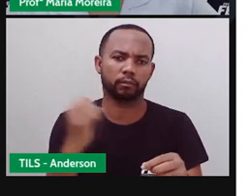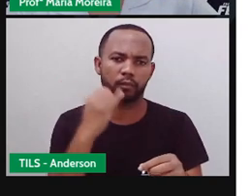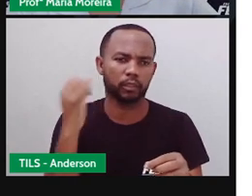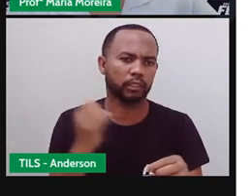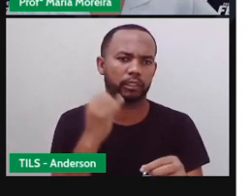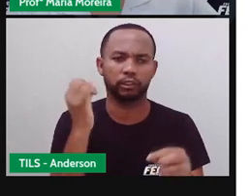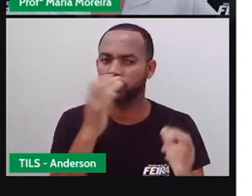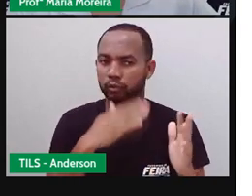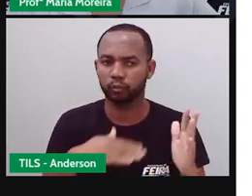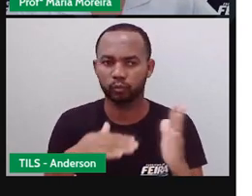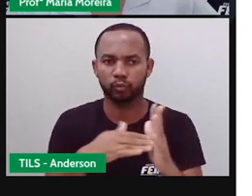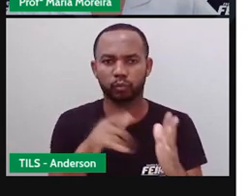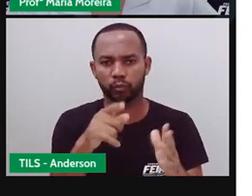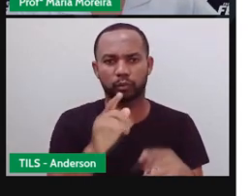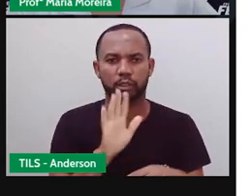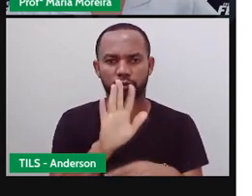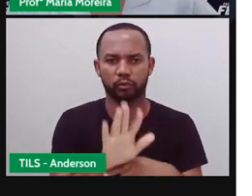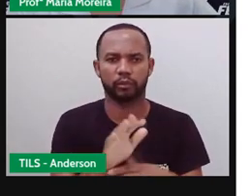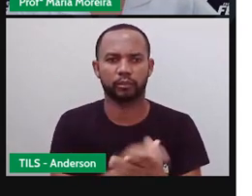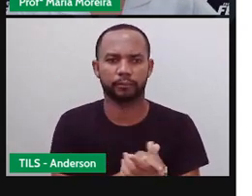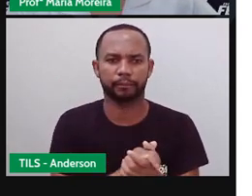de tudo isso